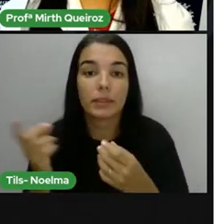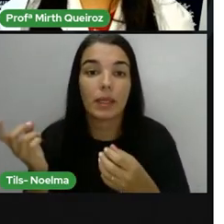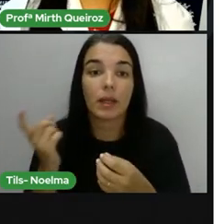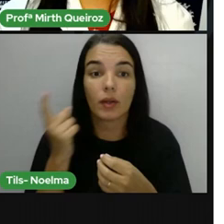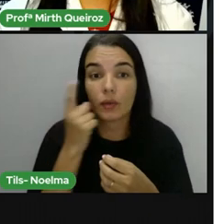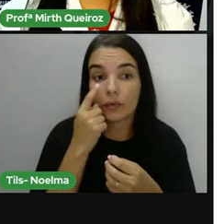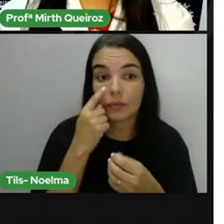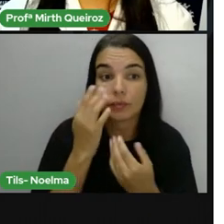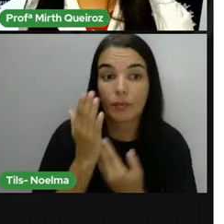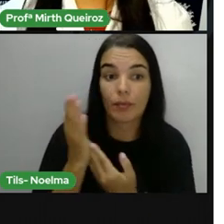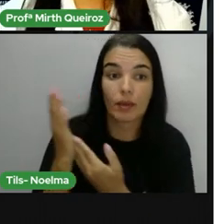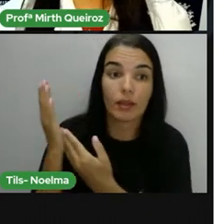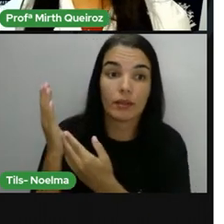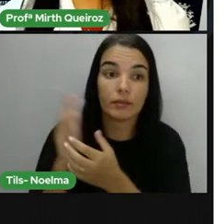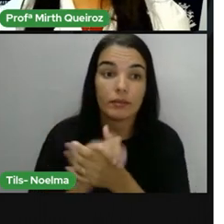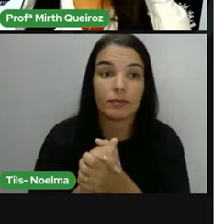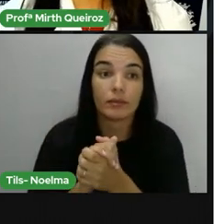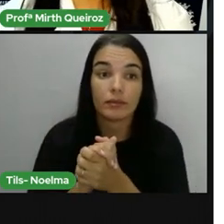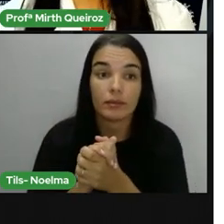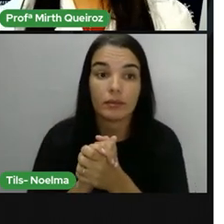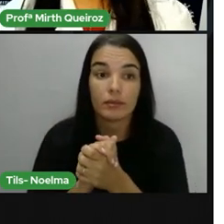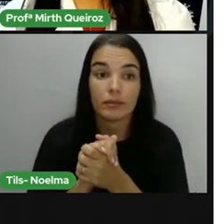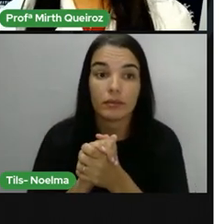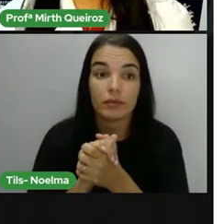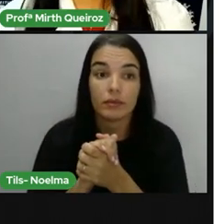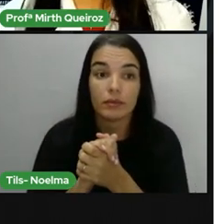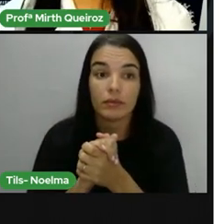para palavras oxítonas, porque boi